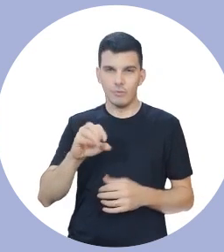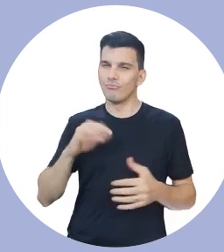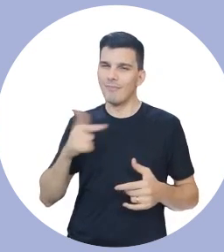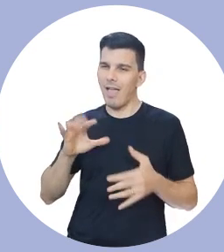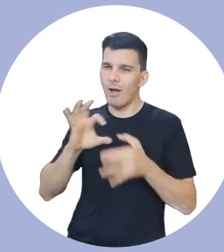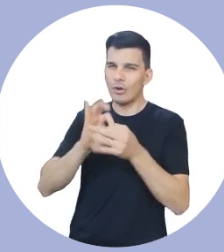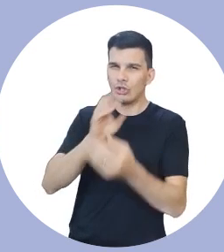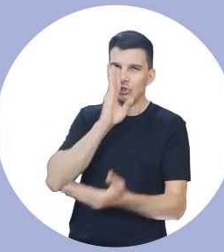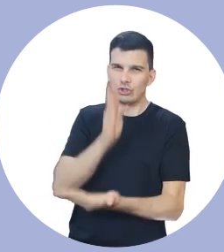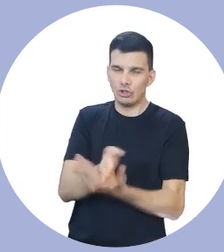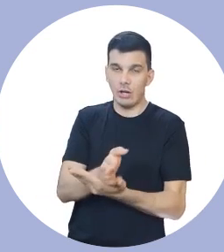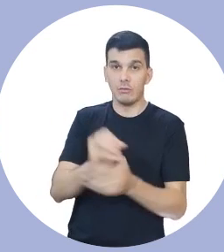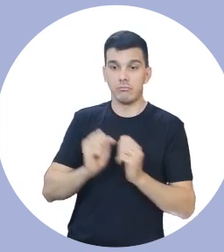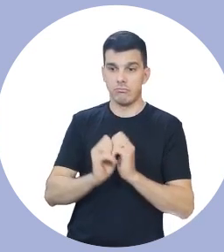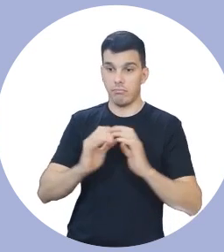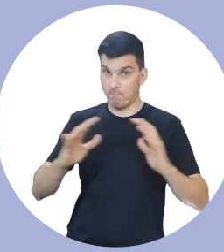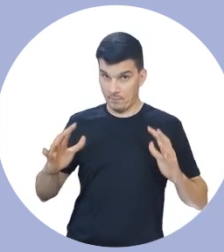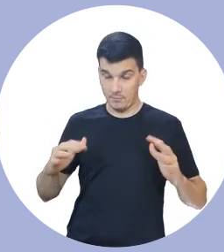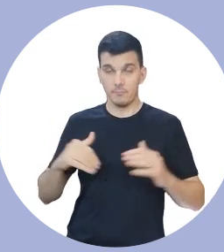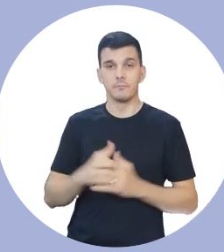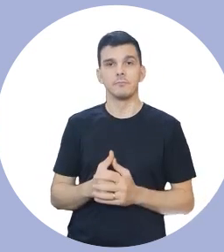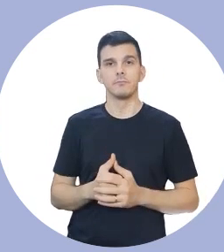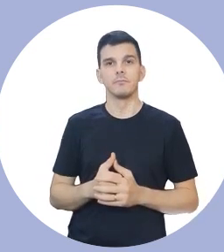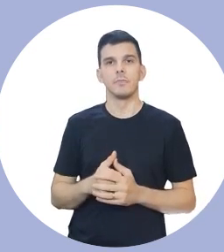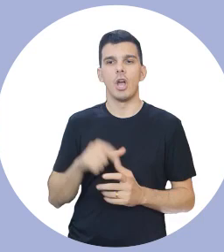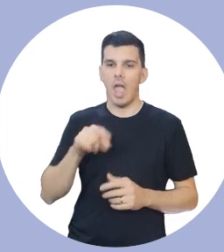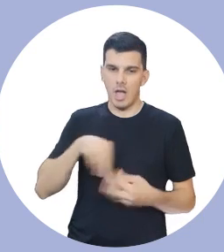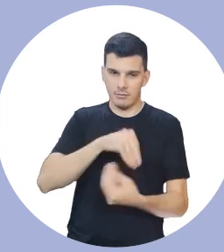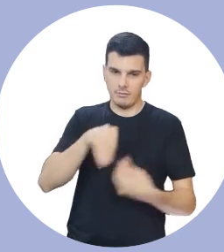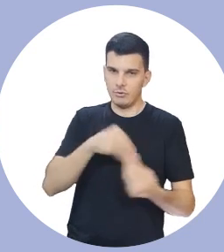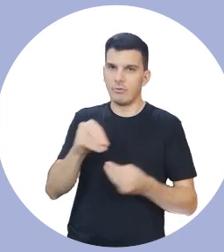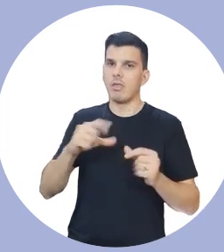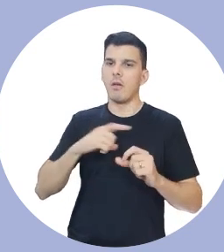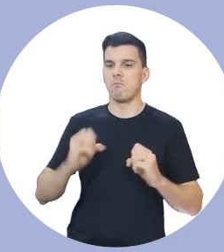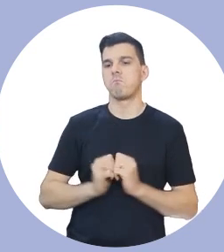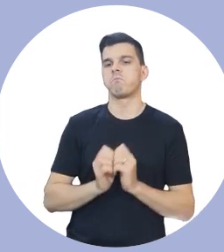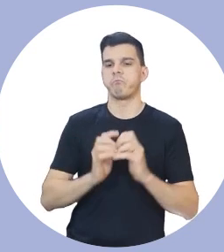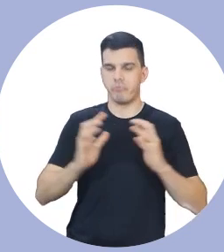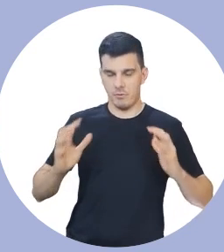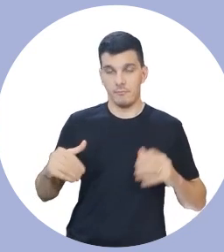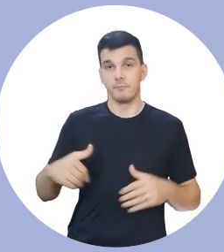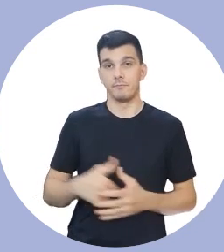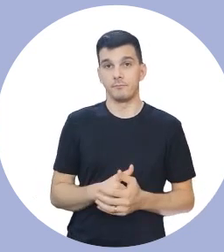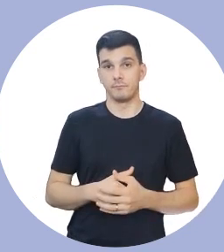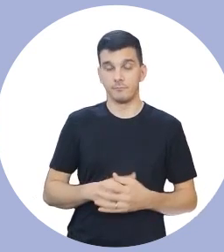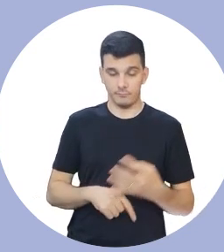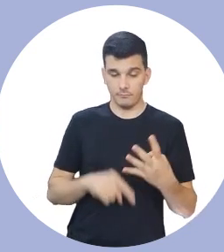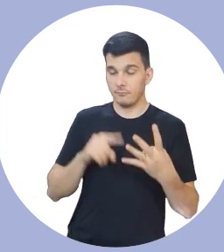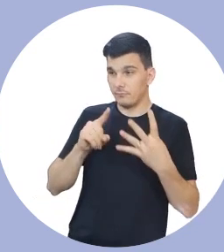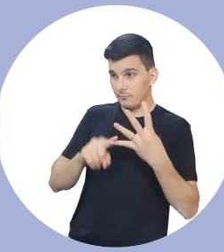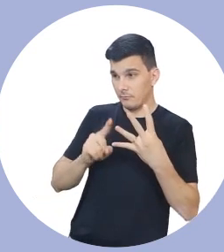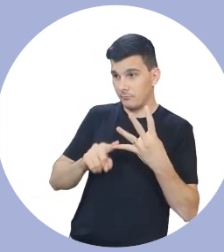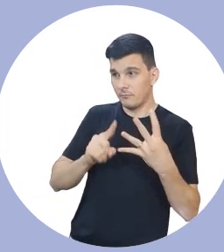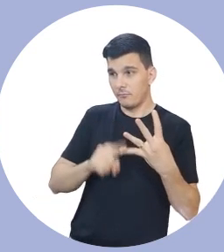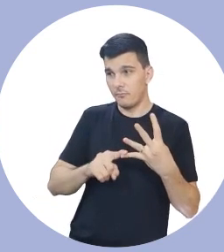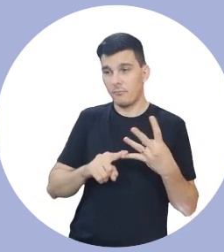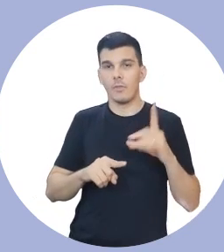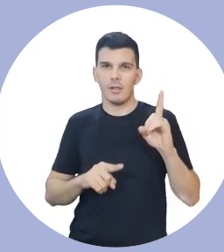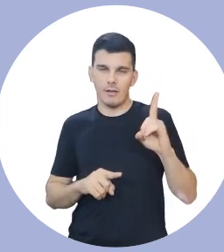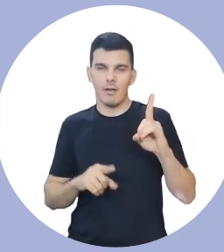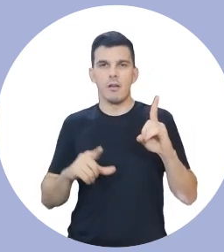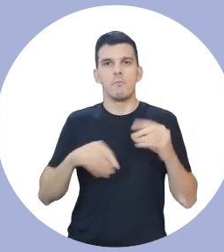foi muito associado a reações dentro do sistema. Foi o próprio sistema que teve um processo reacional. Com a mistura,